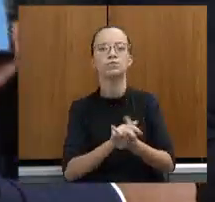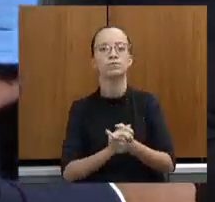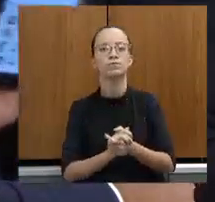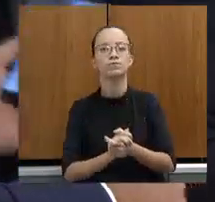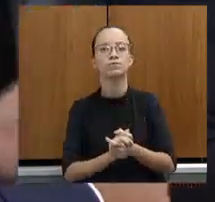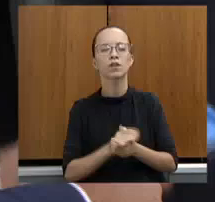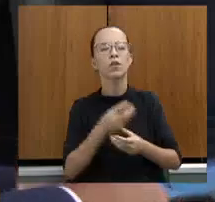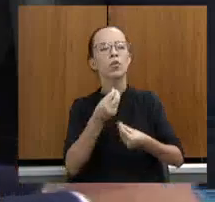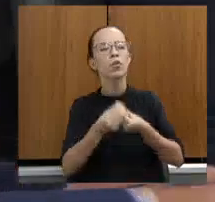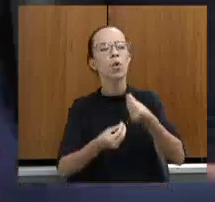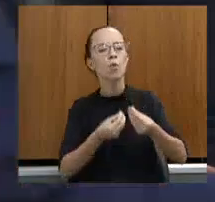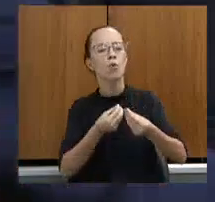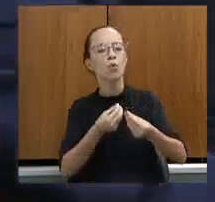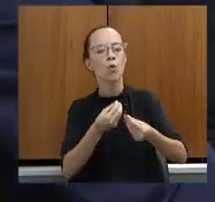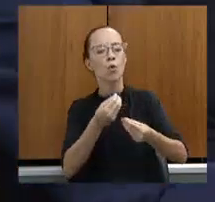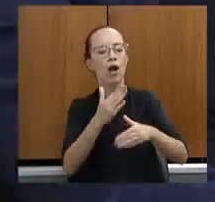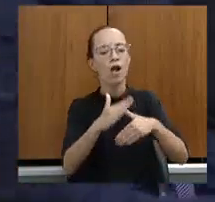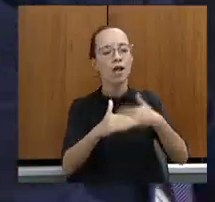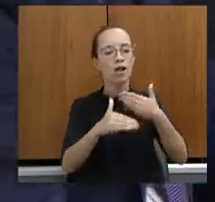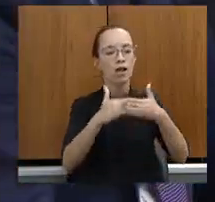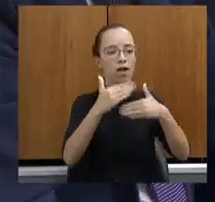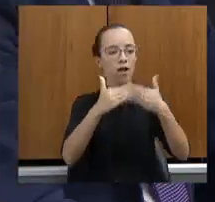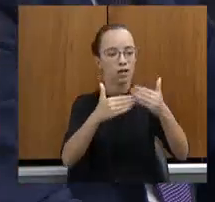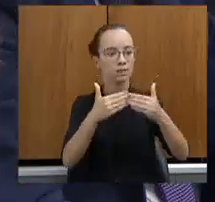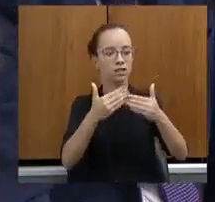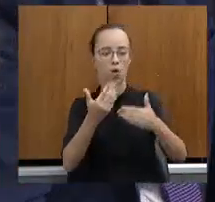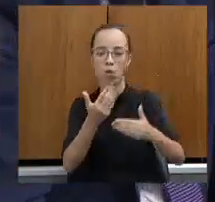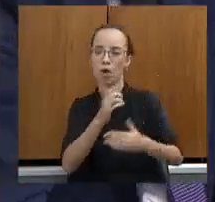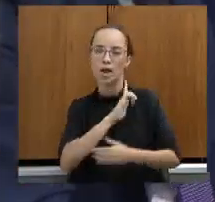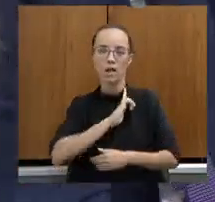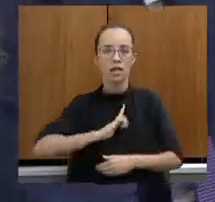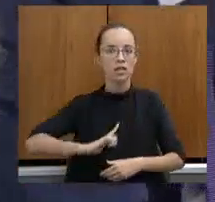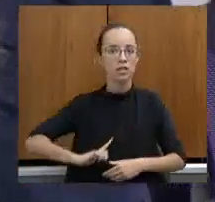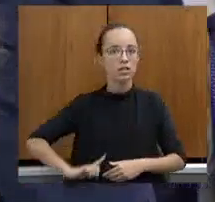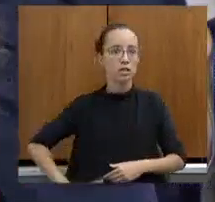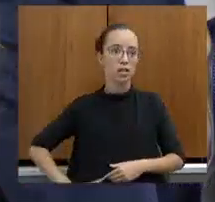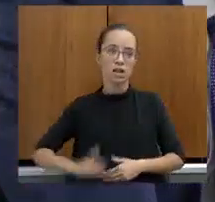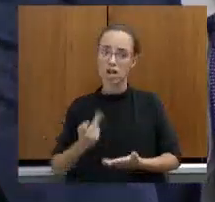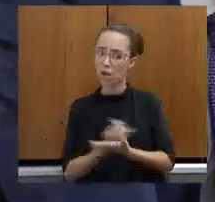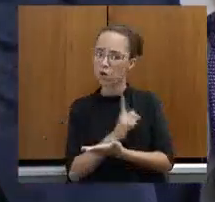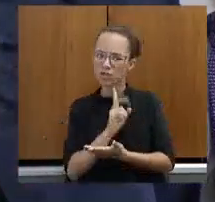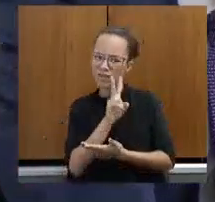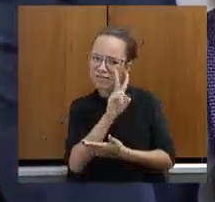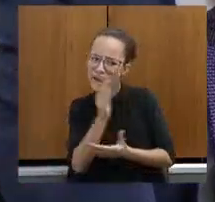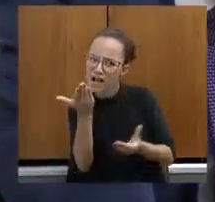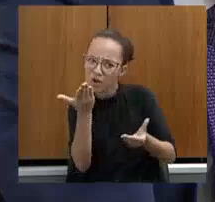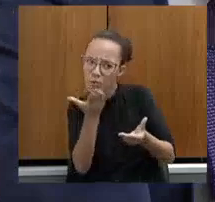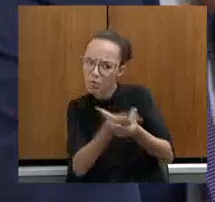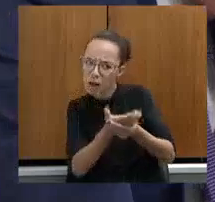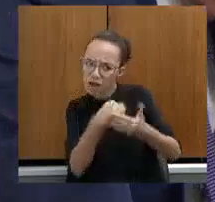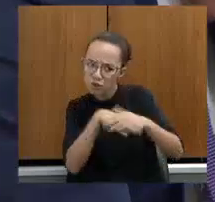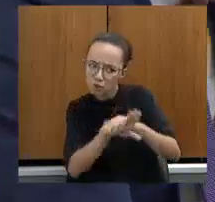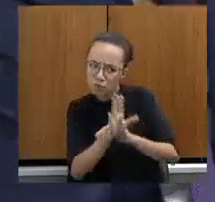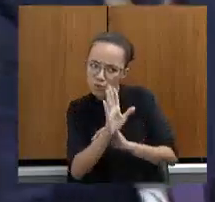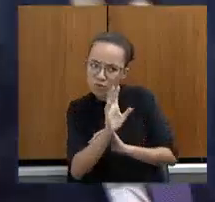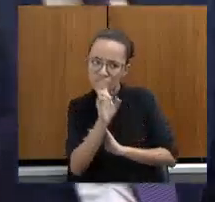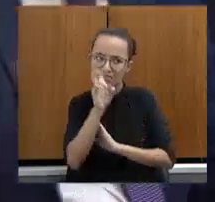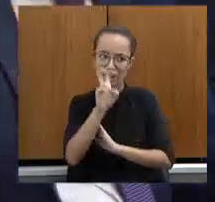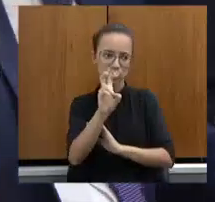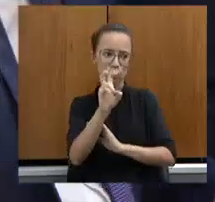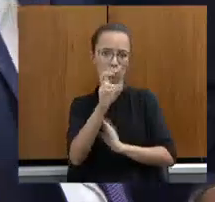a tramitação não atendeu os interesses do governo vai judicializar de novo em menos de 12 meses 5